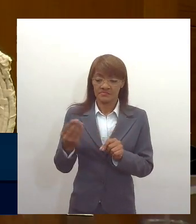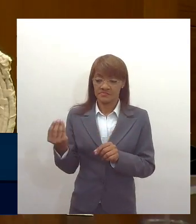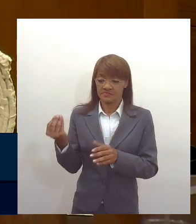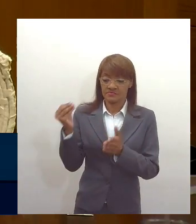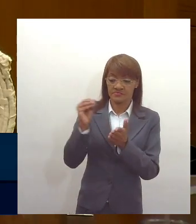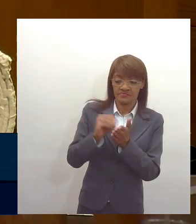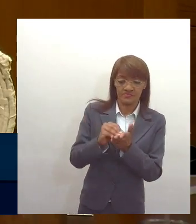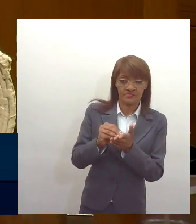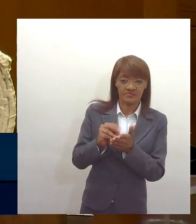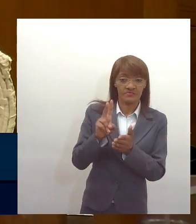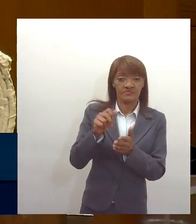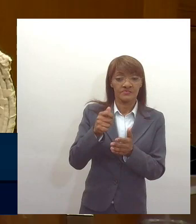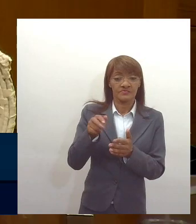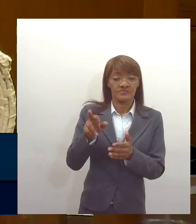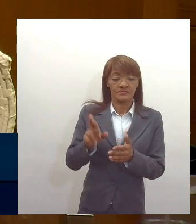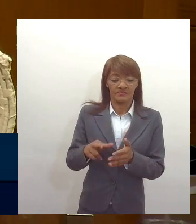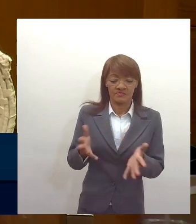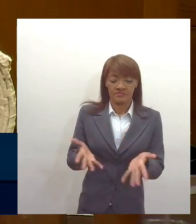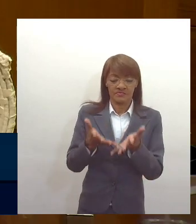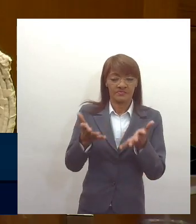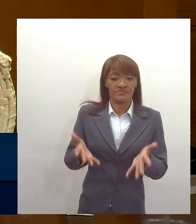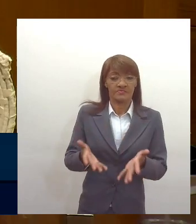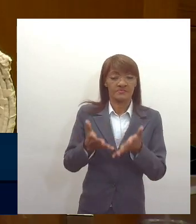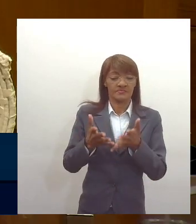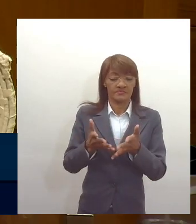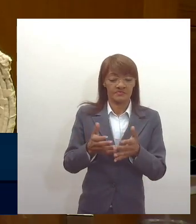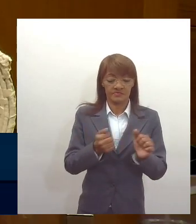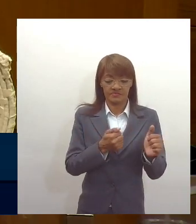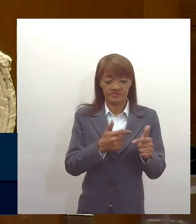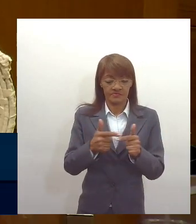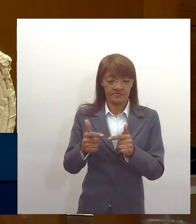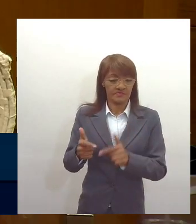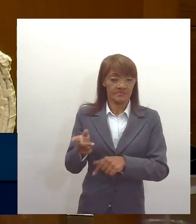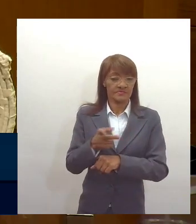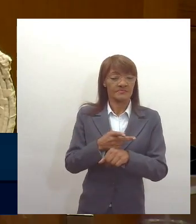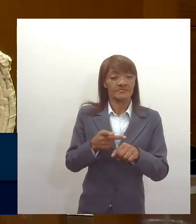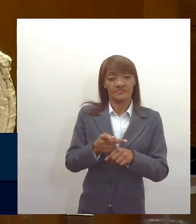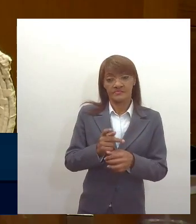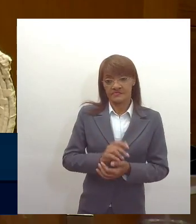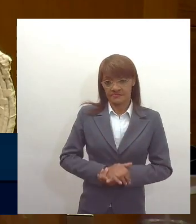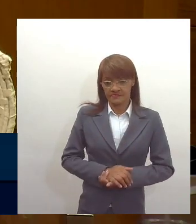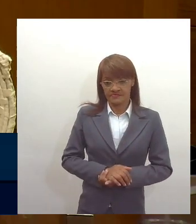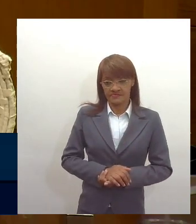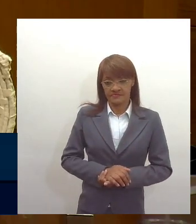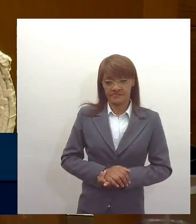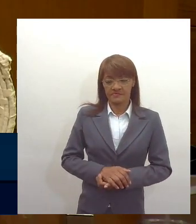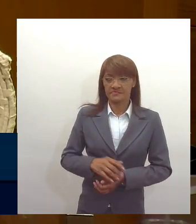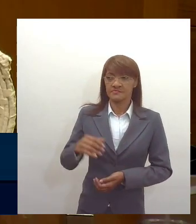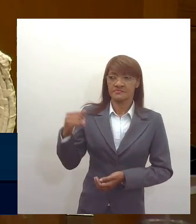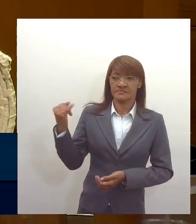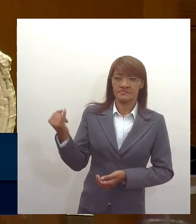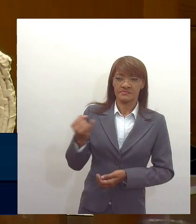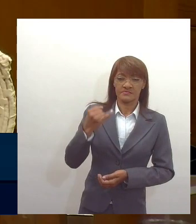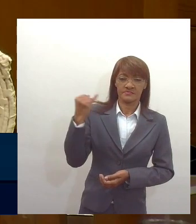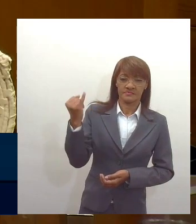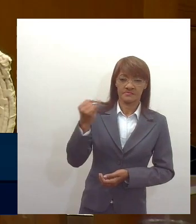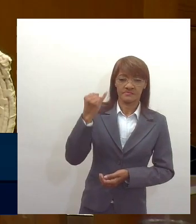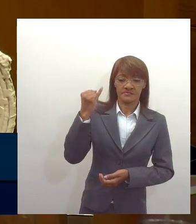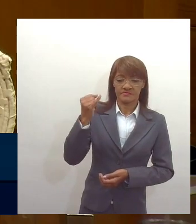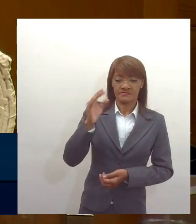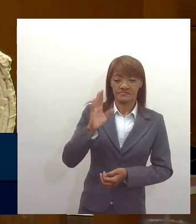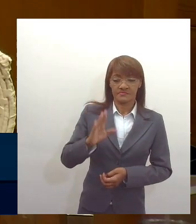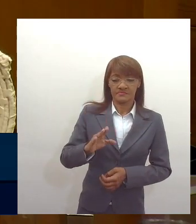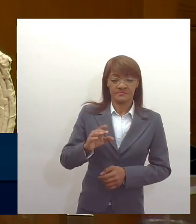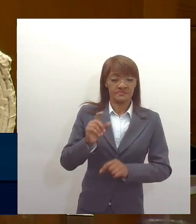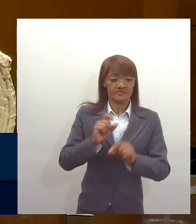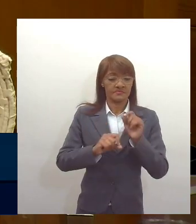Então, foi uma visita muito importante eu conversar não só com os trabalhadores, né, Inês, que